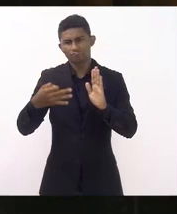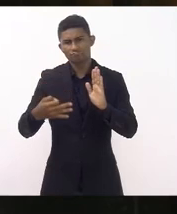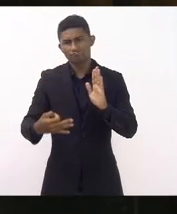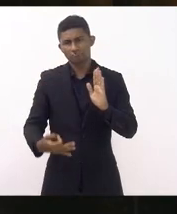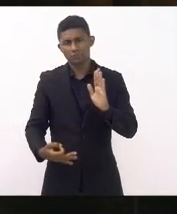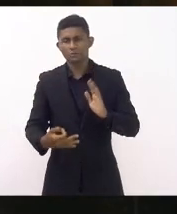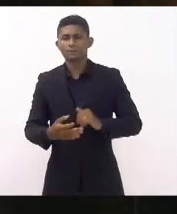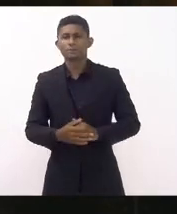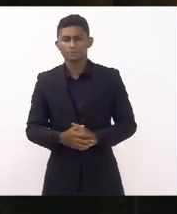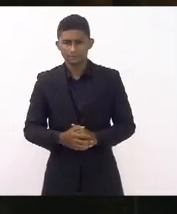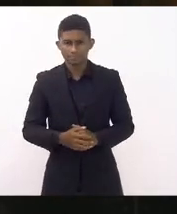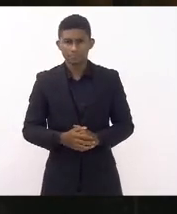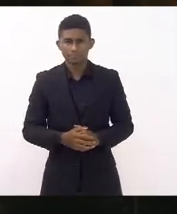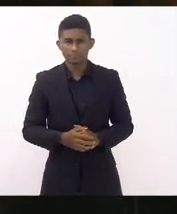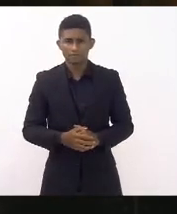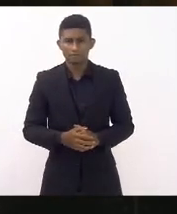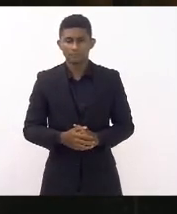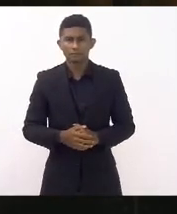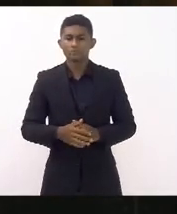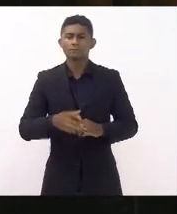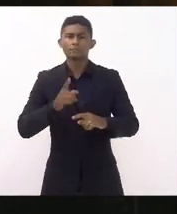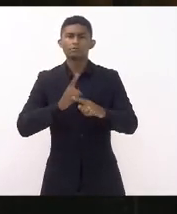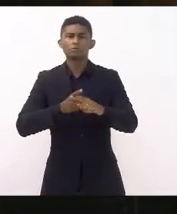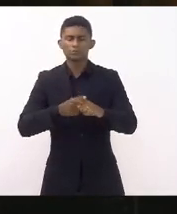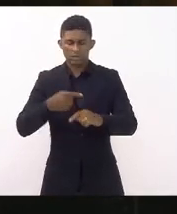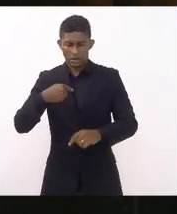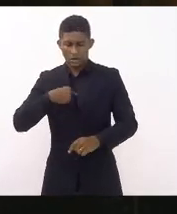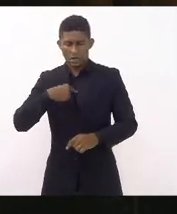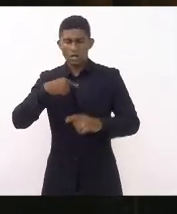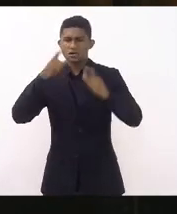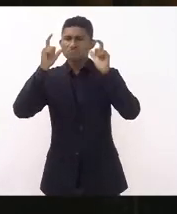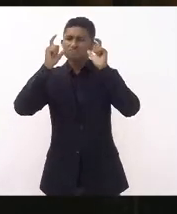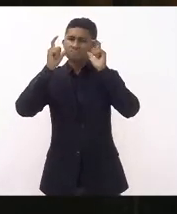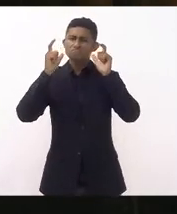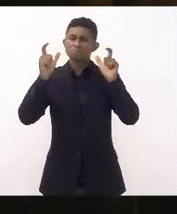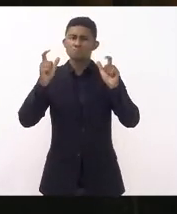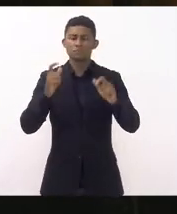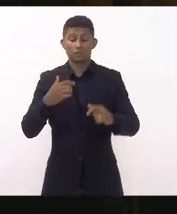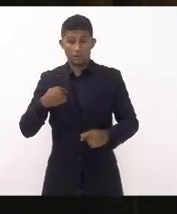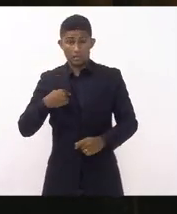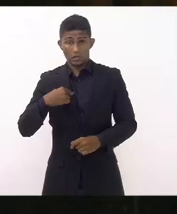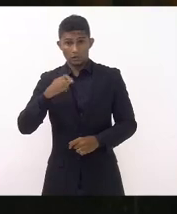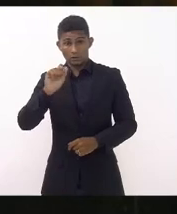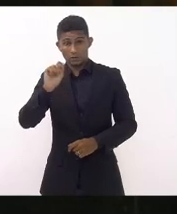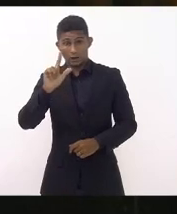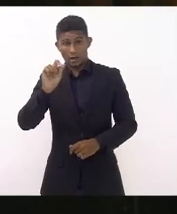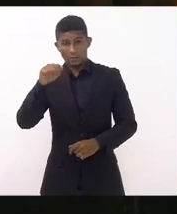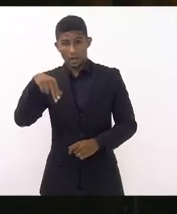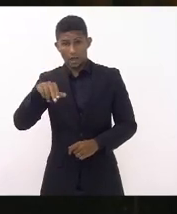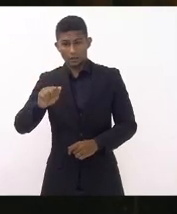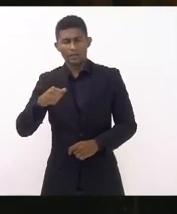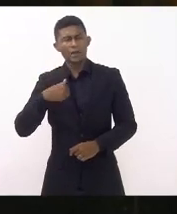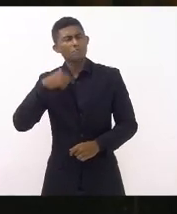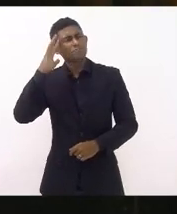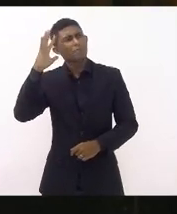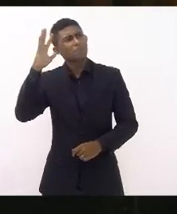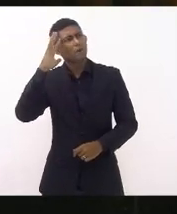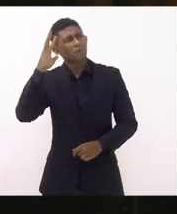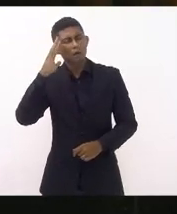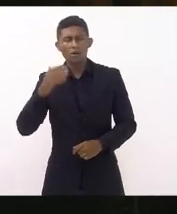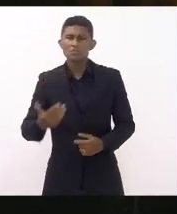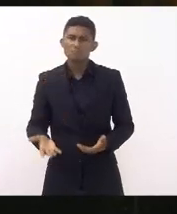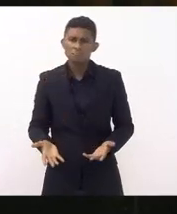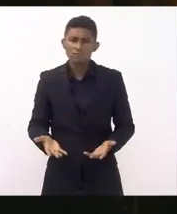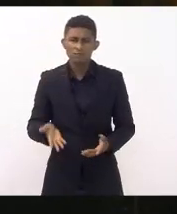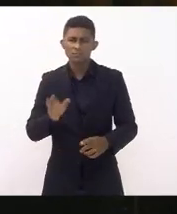corretíssima. Mais do que o interesse meu, deputada Alana Passos, de pensar qualquer coisa